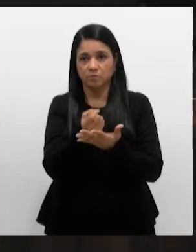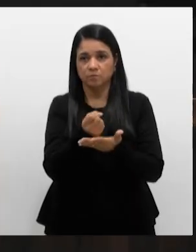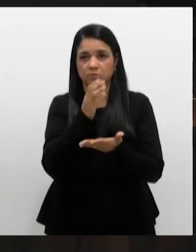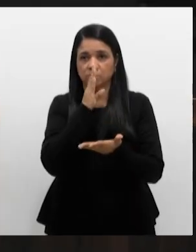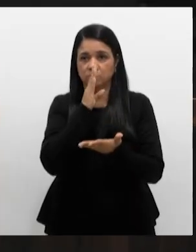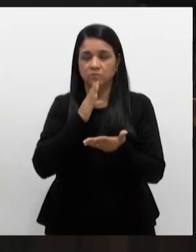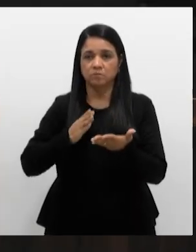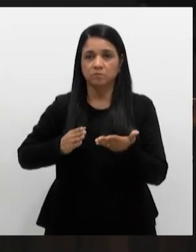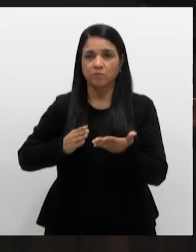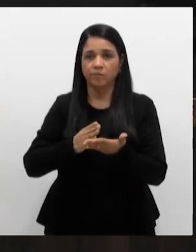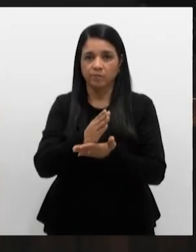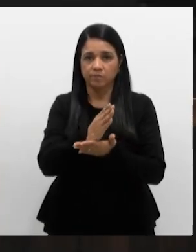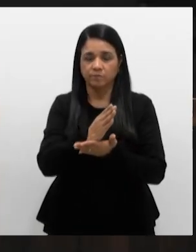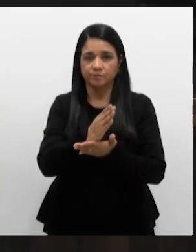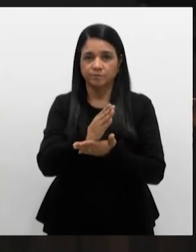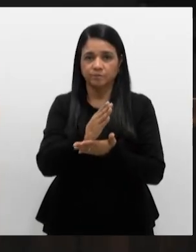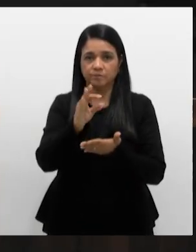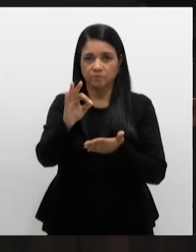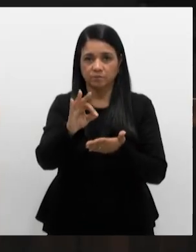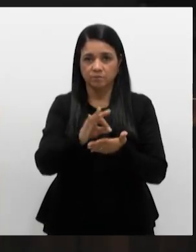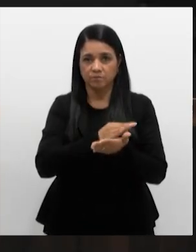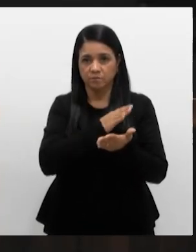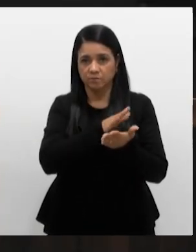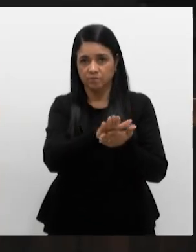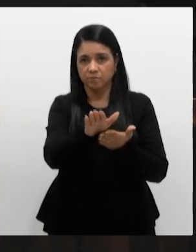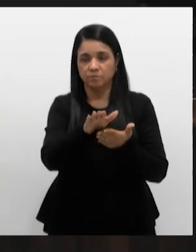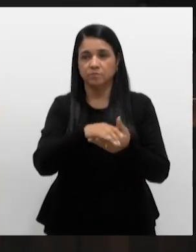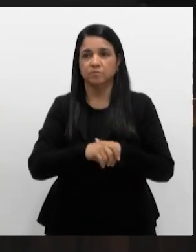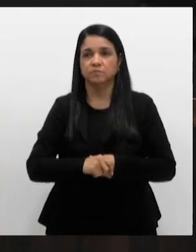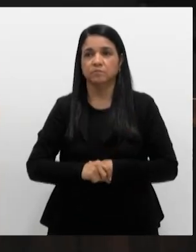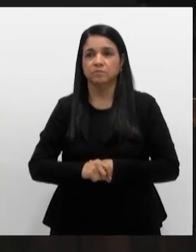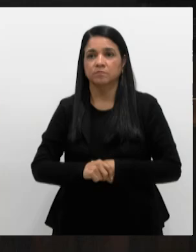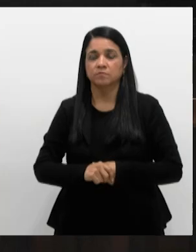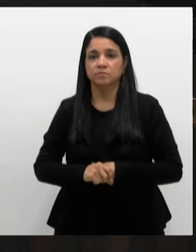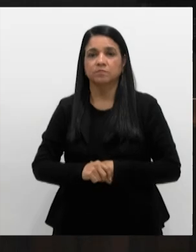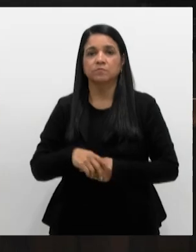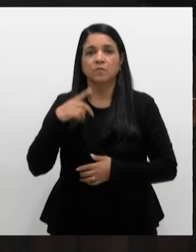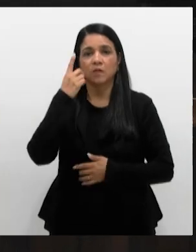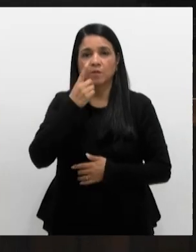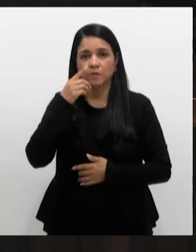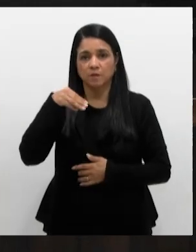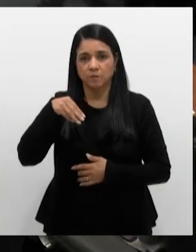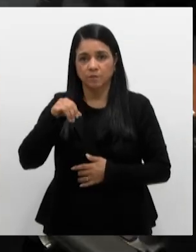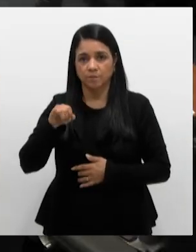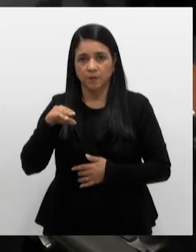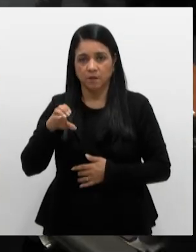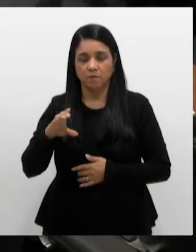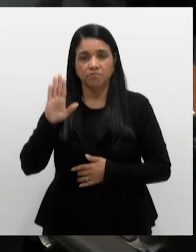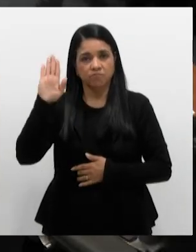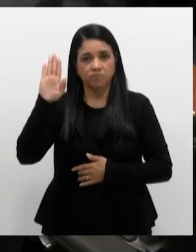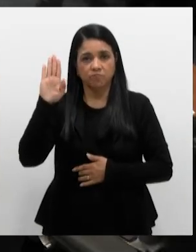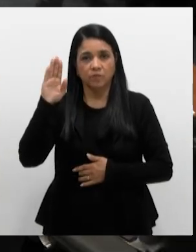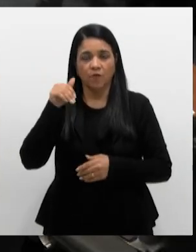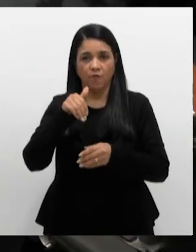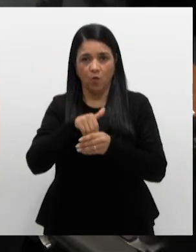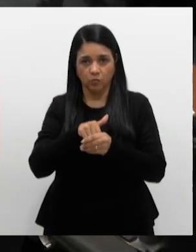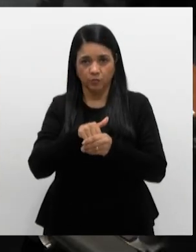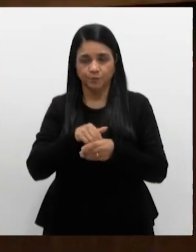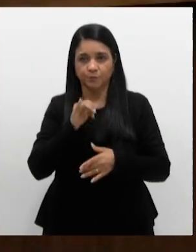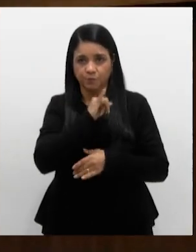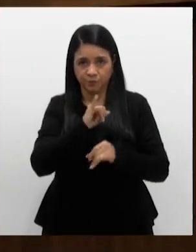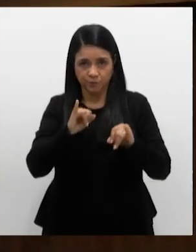permaneçam como estão. Aprovado, vai à promulgação. Deputado Mink para a declaração de voto.